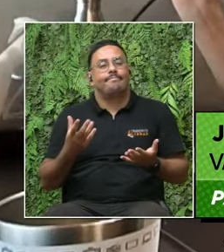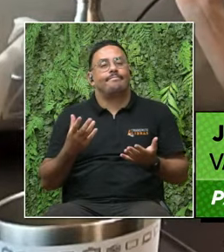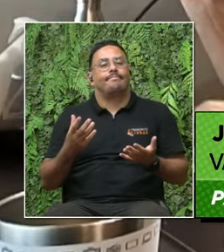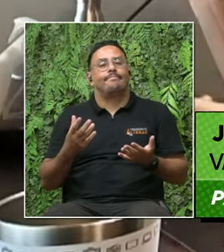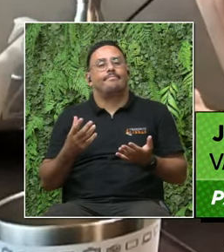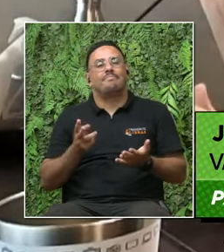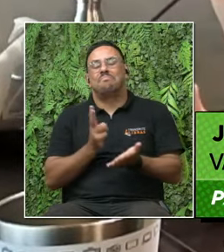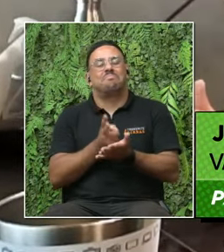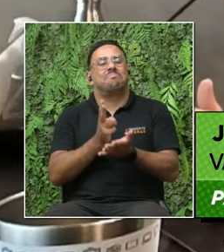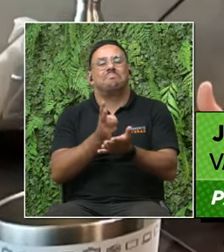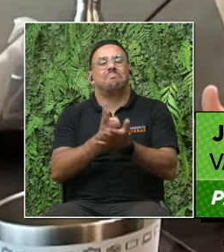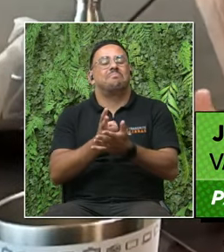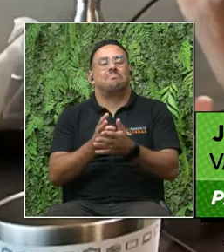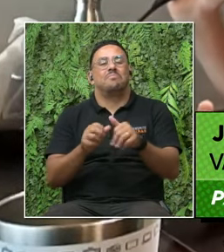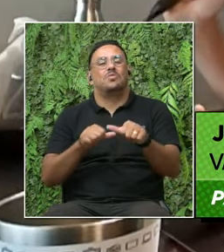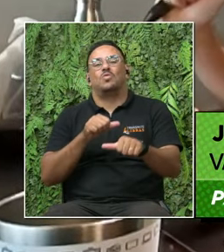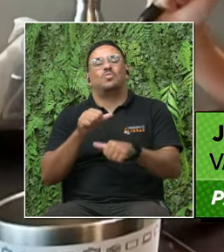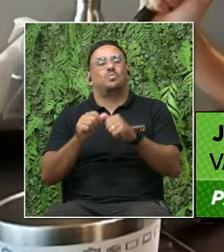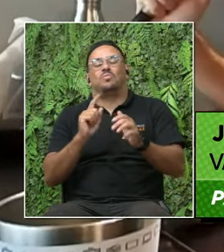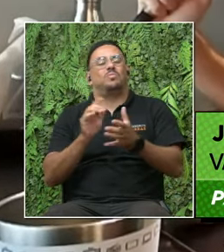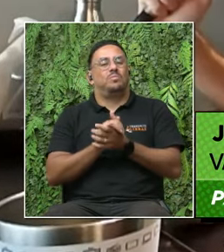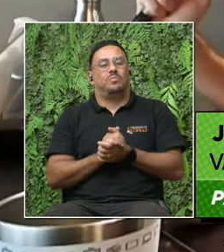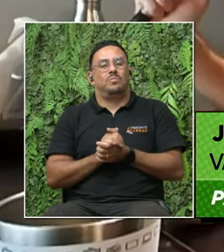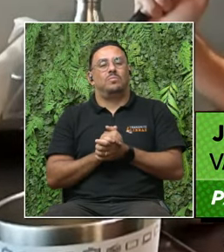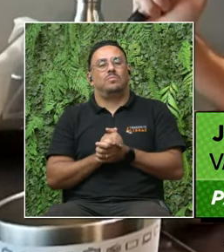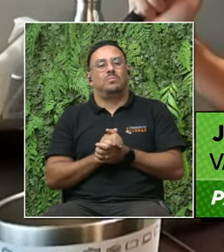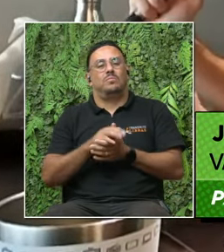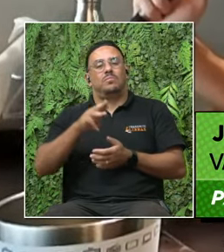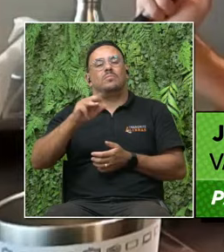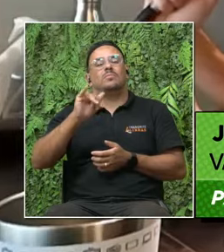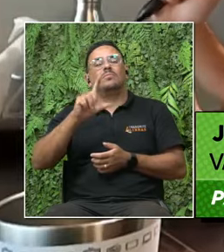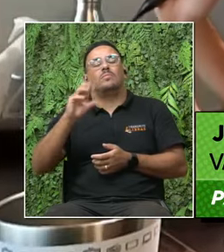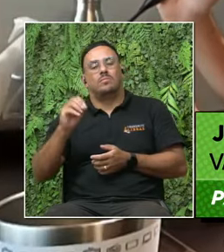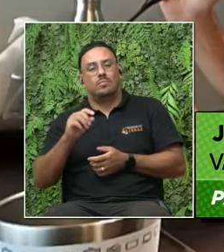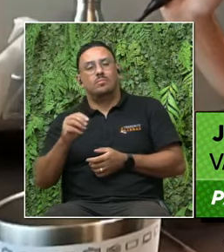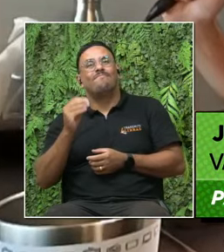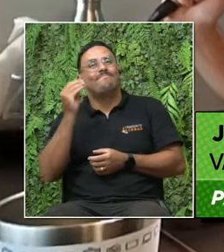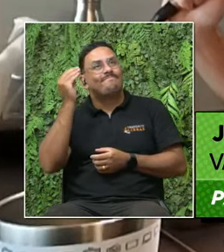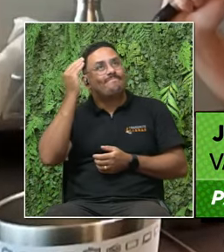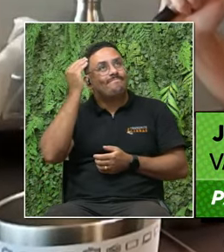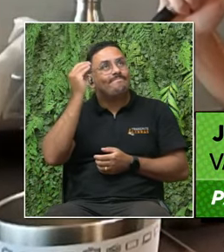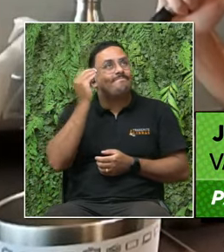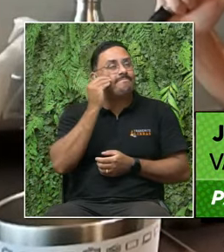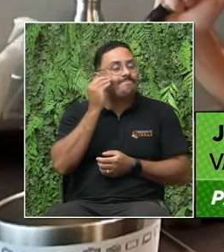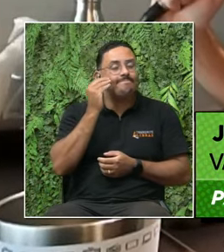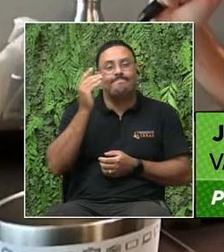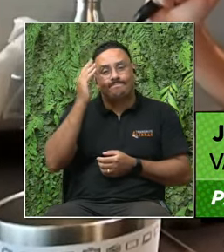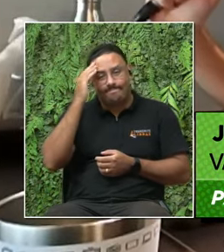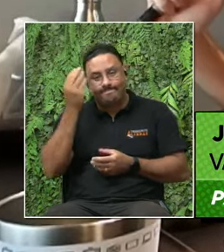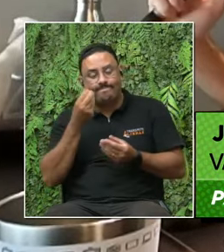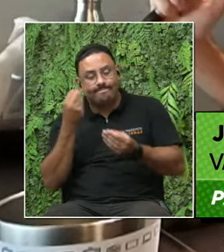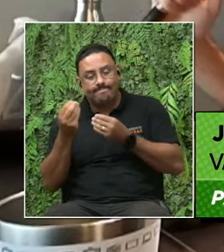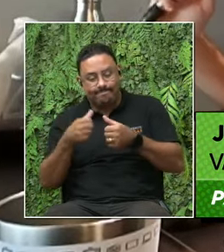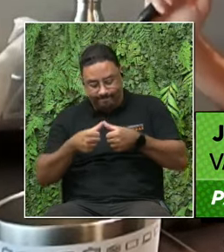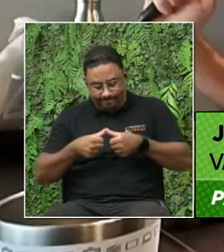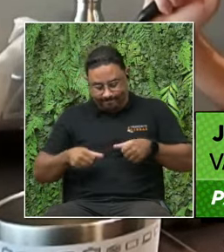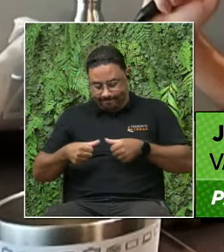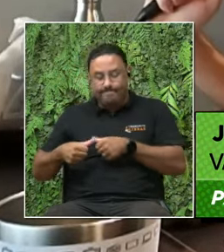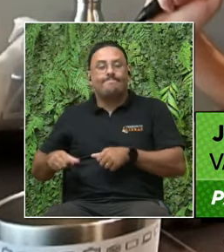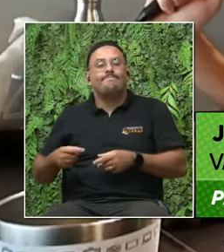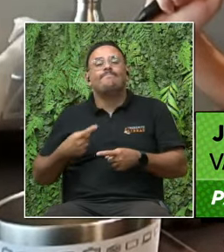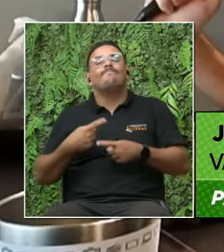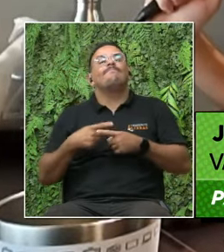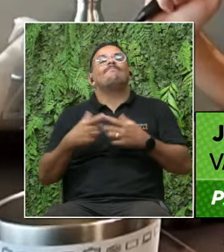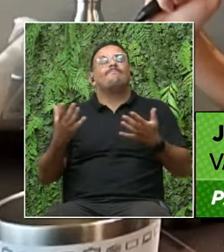conservador não é muito do feitio de Gabi milito não mas vamos tentar entender melhor essa linha defensiva Porque